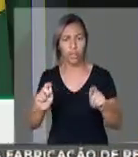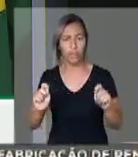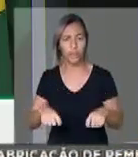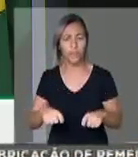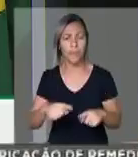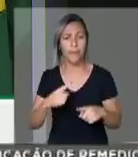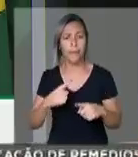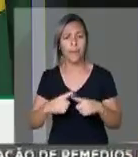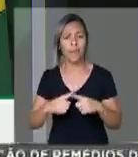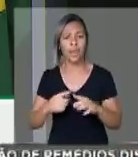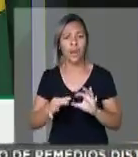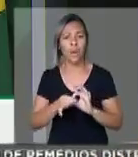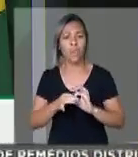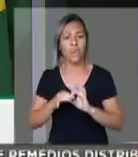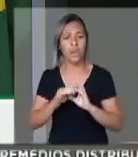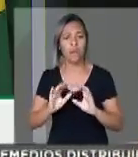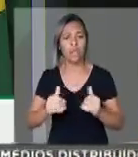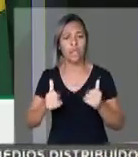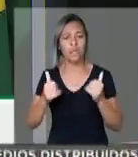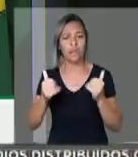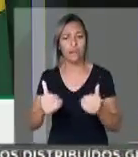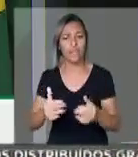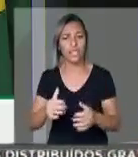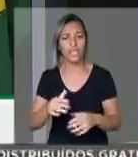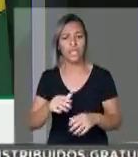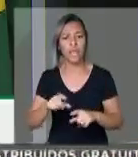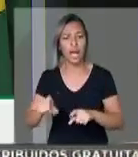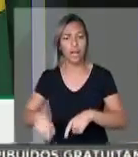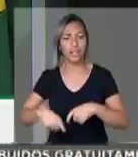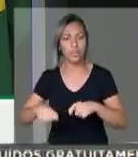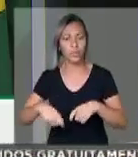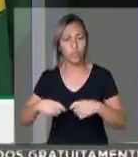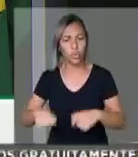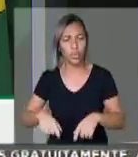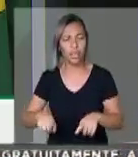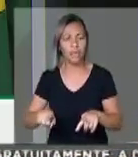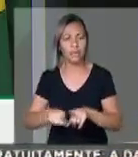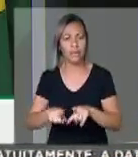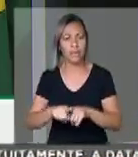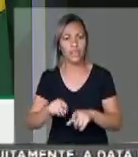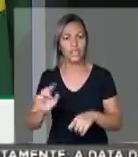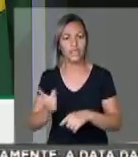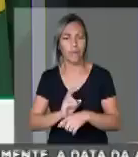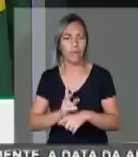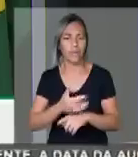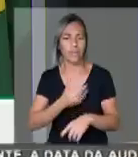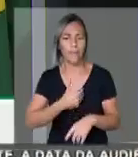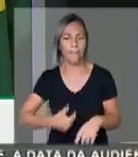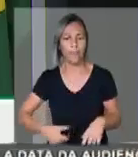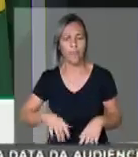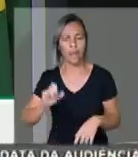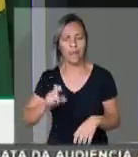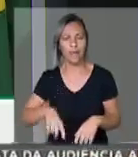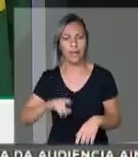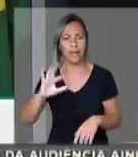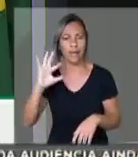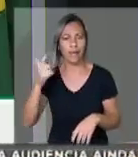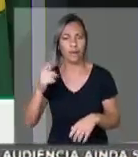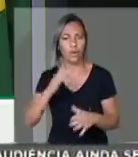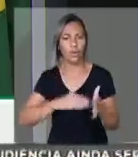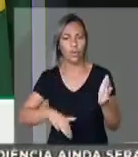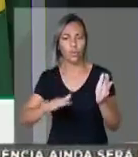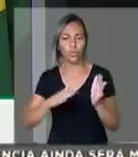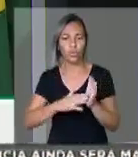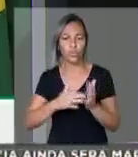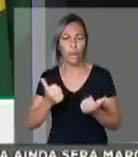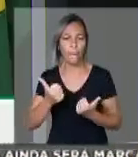possível pela união da Frente Parlamentar da Agricultura e da Frente Parlamentar de Segurança Pública. É claro que com apoio de